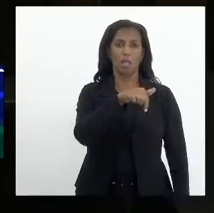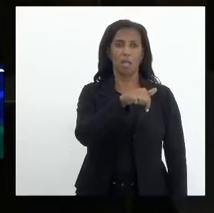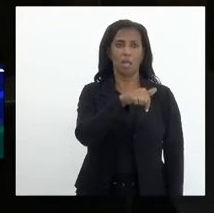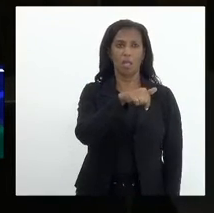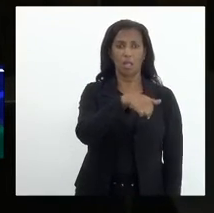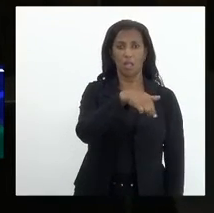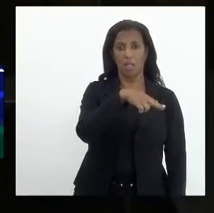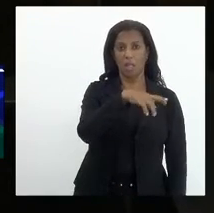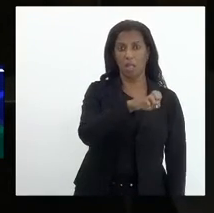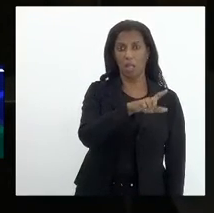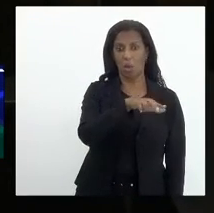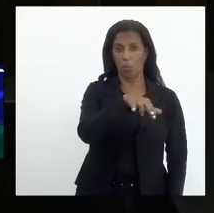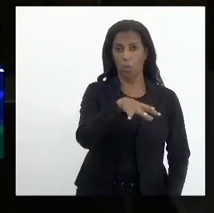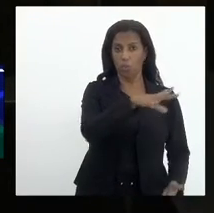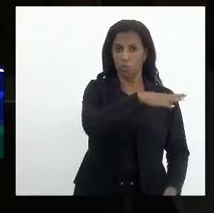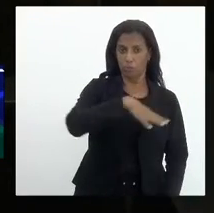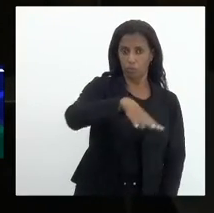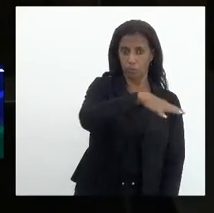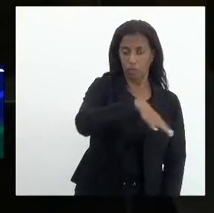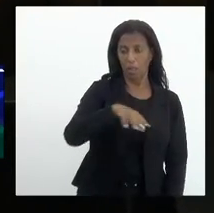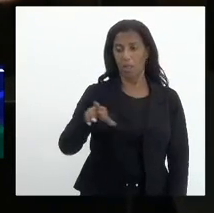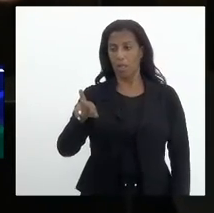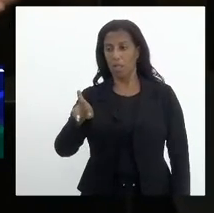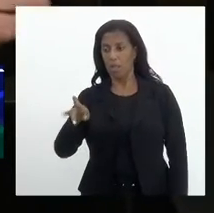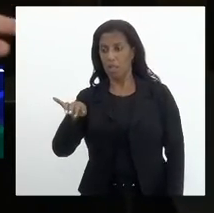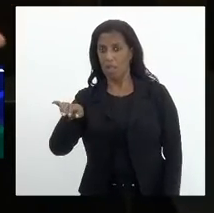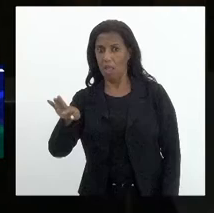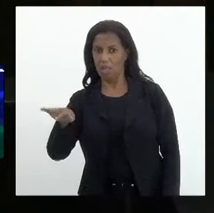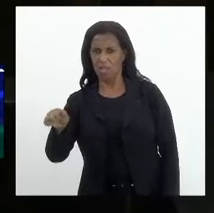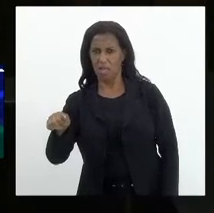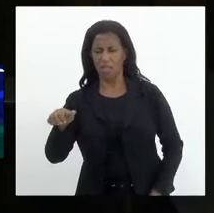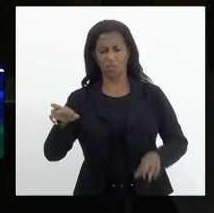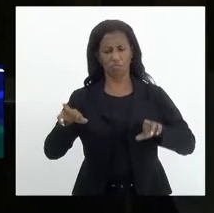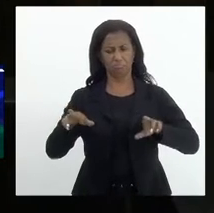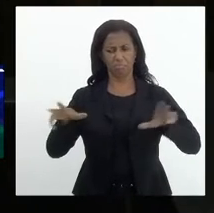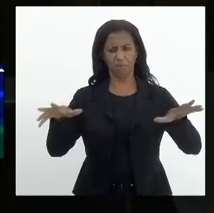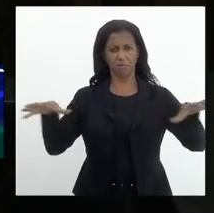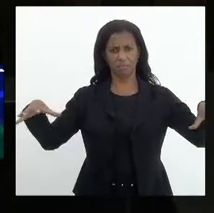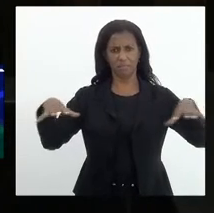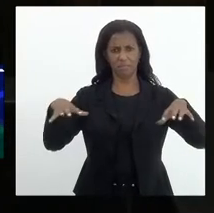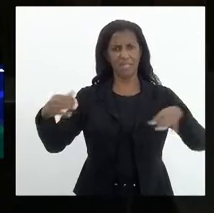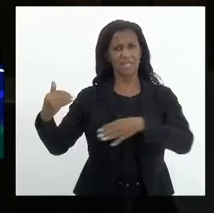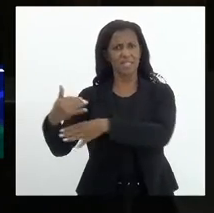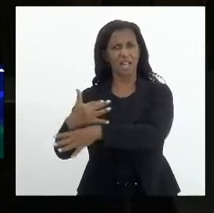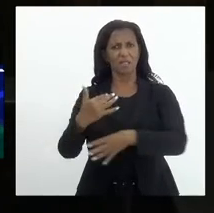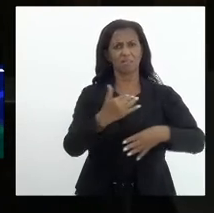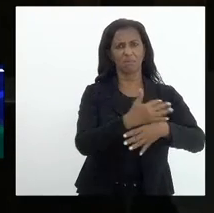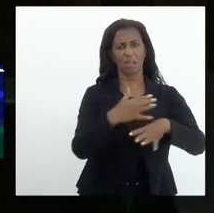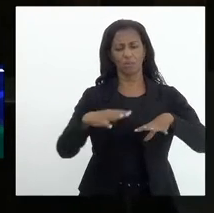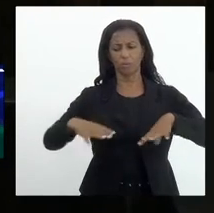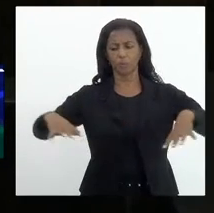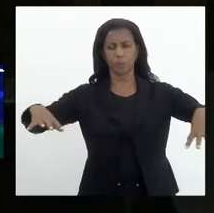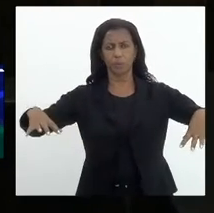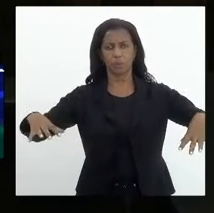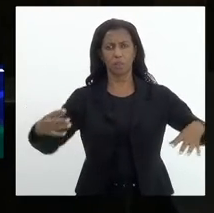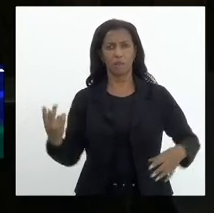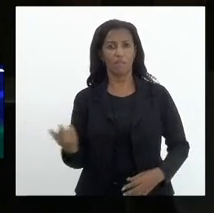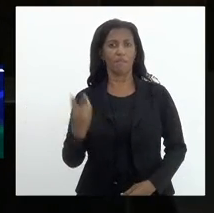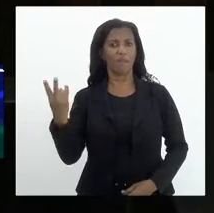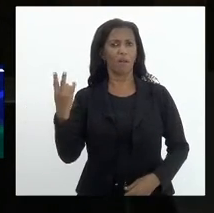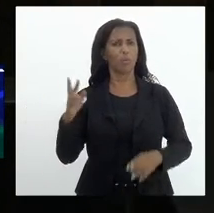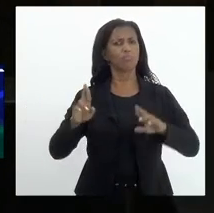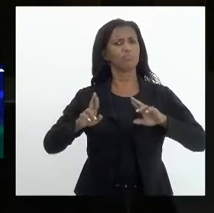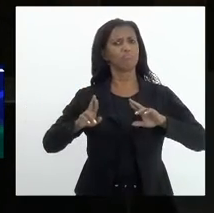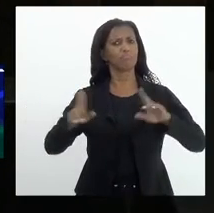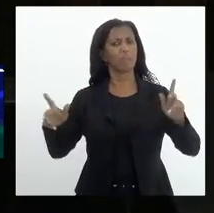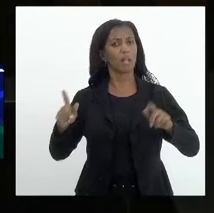Resende, tem preços de gasolina distintos. Bom, então era hora